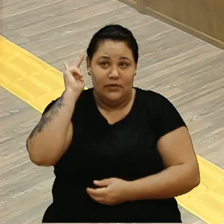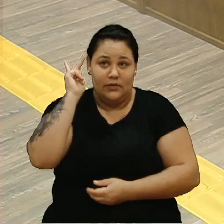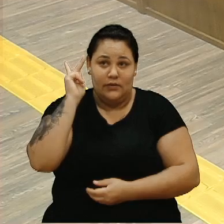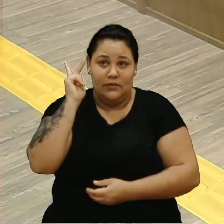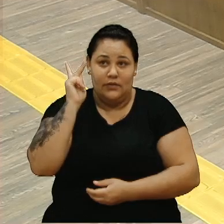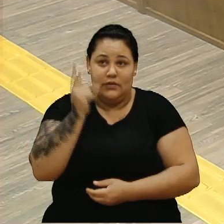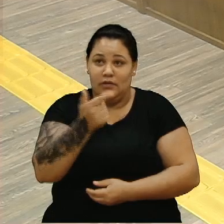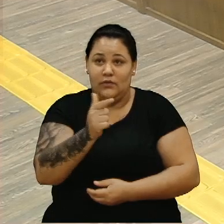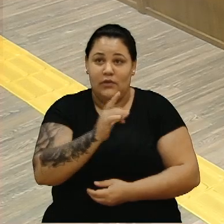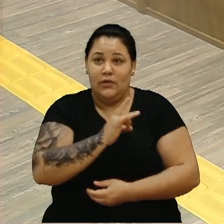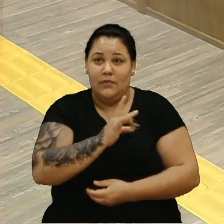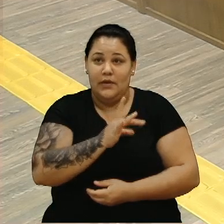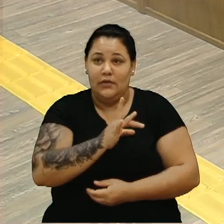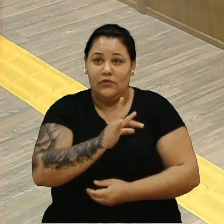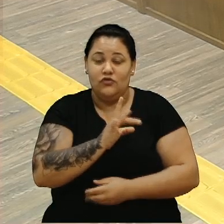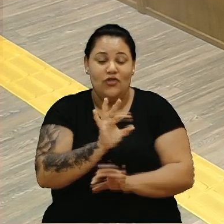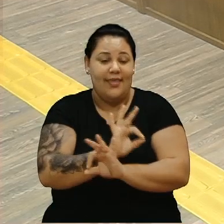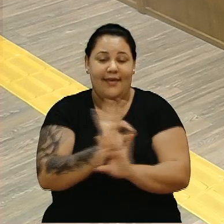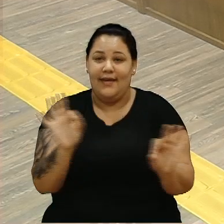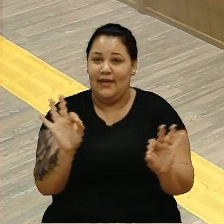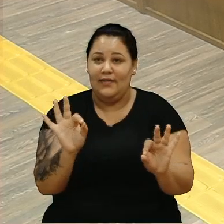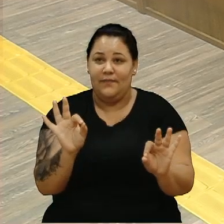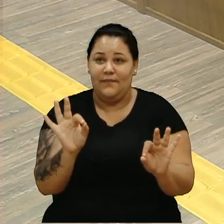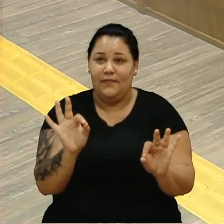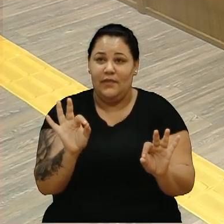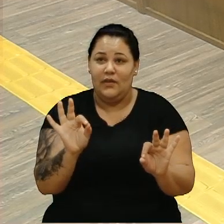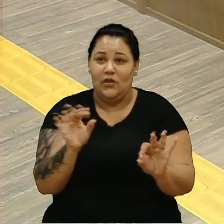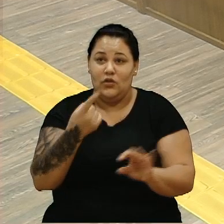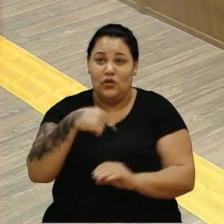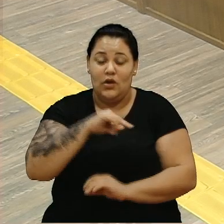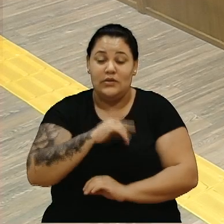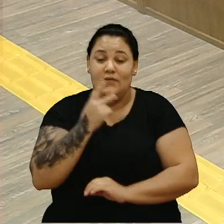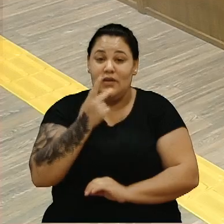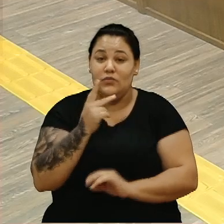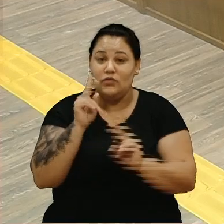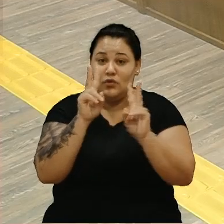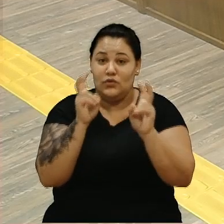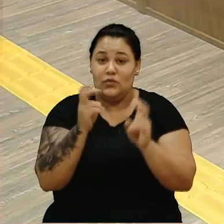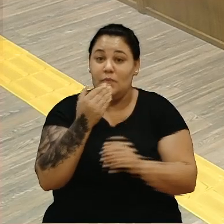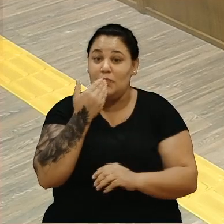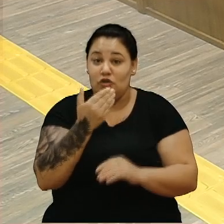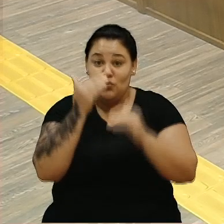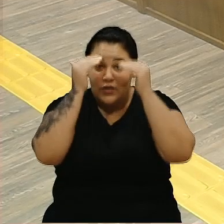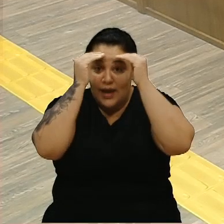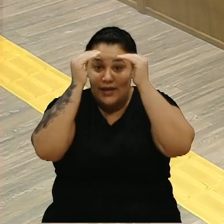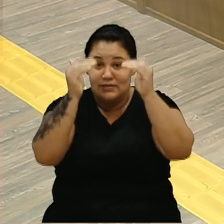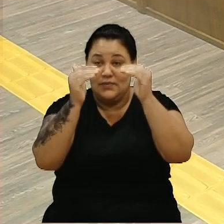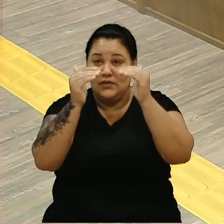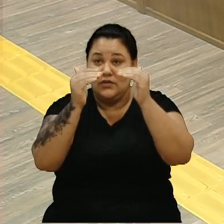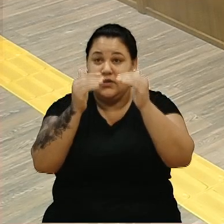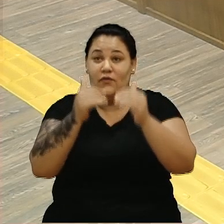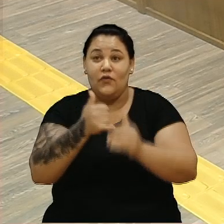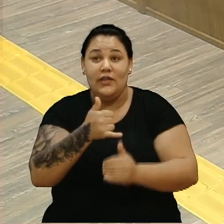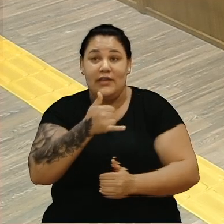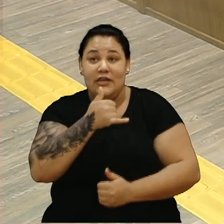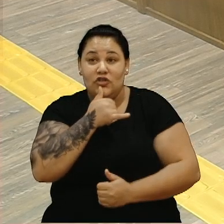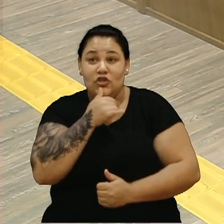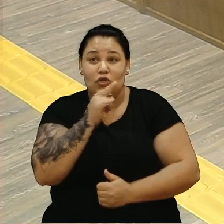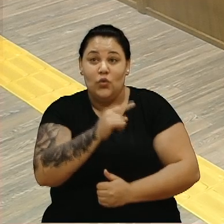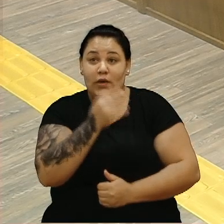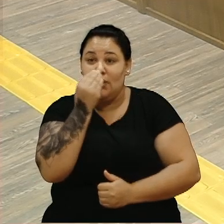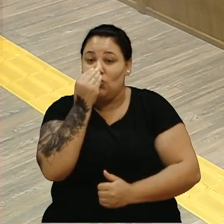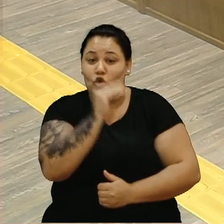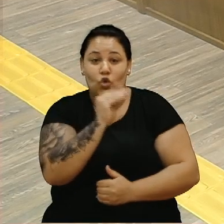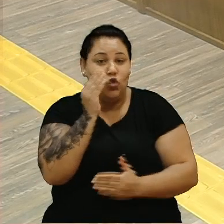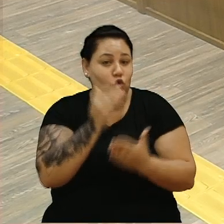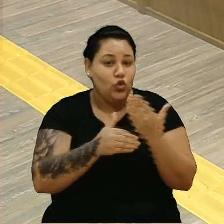nem do senhor, nem de ninguém. Nós trouxemos aqui um tema e pedimos o respeito dos vereadores. Me entristece que o senhor ignorou tudo o que